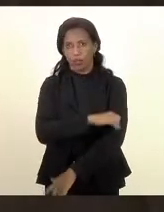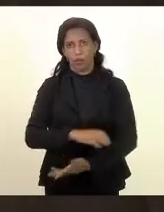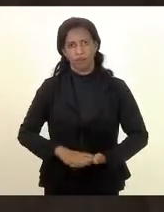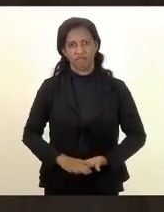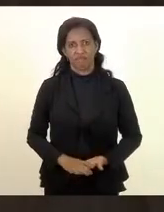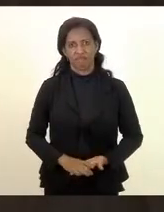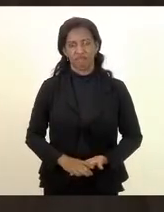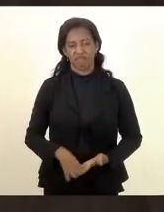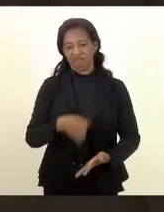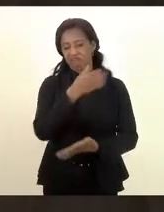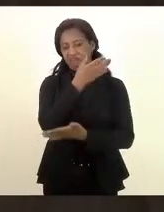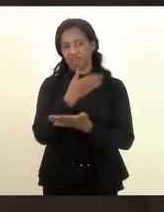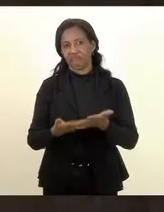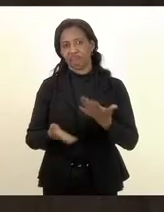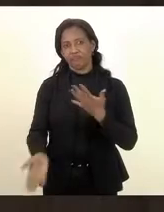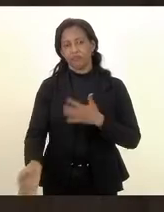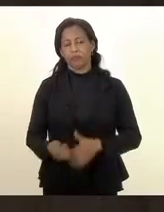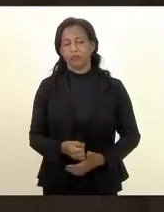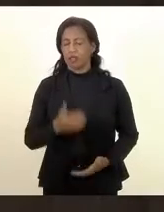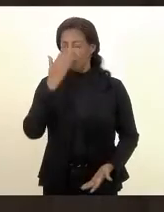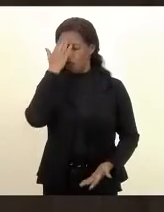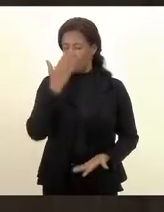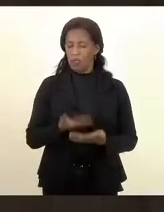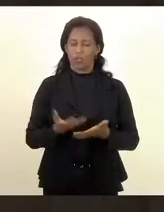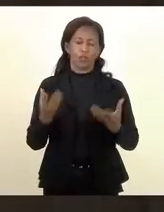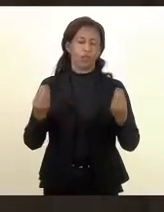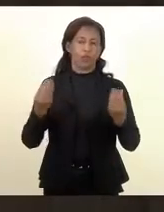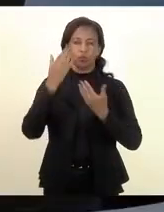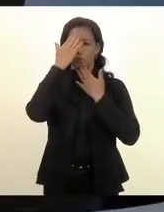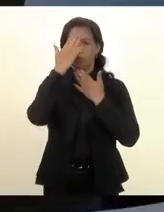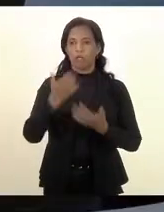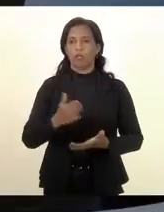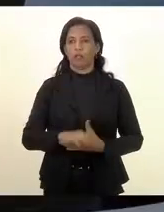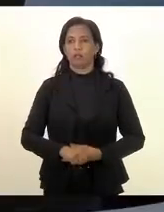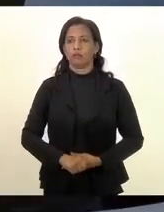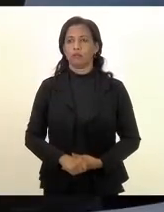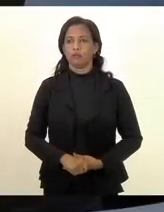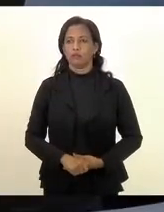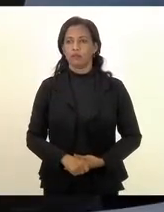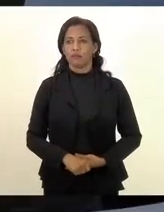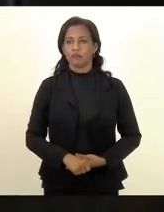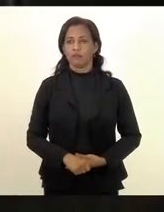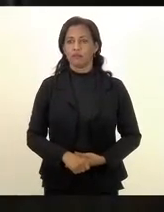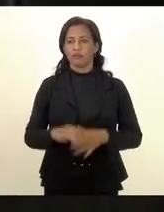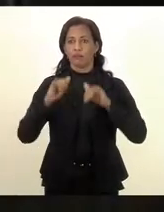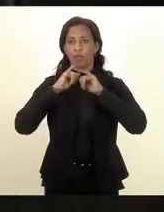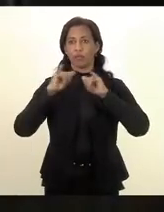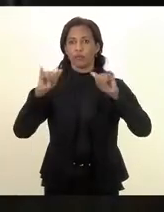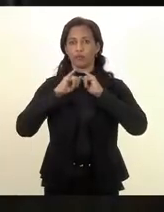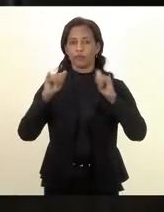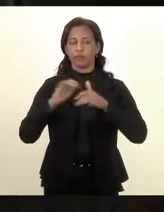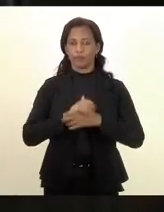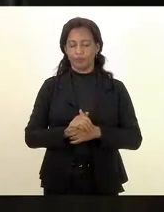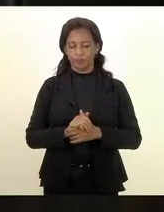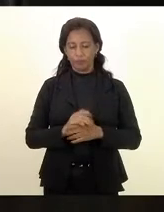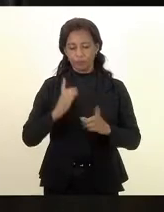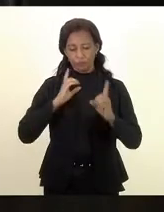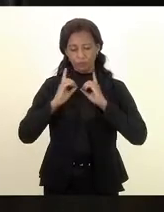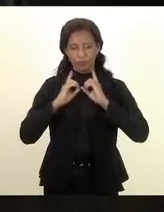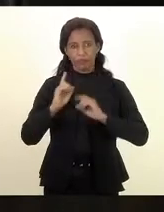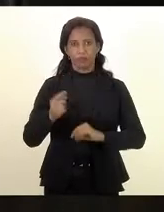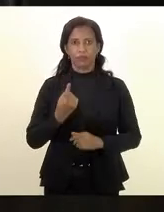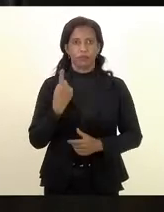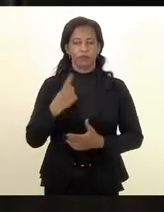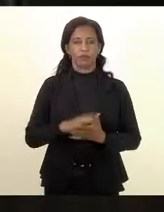vai de buraco abaixo quero muito acreditar nisso muito obrigado presidente anuncio em discussão única